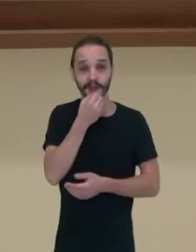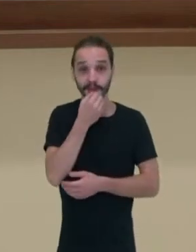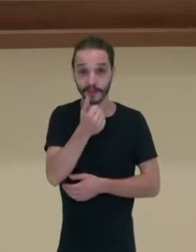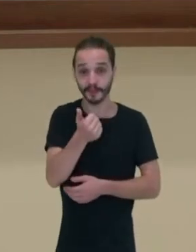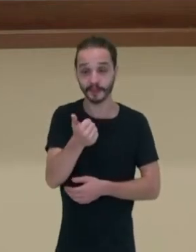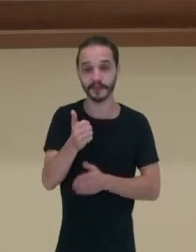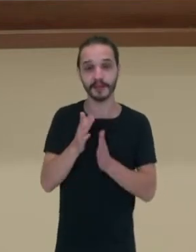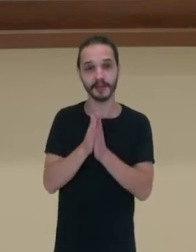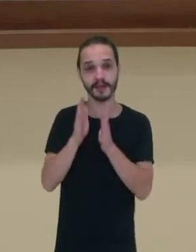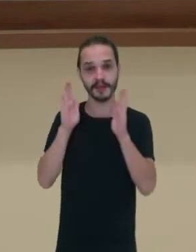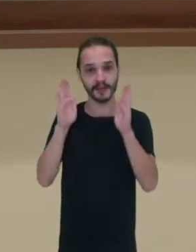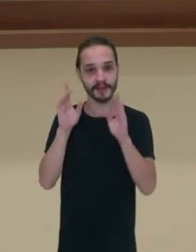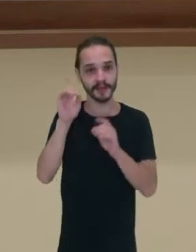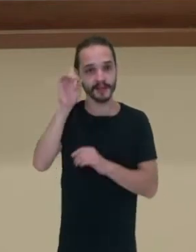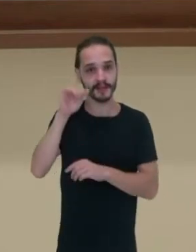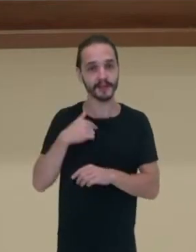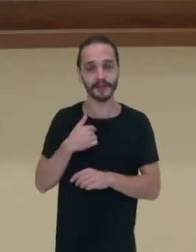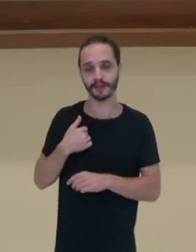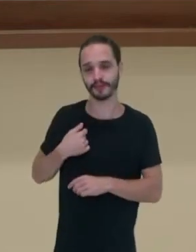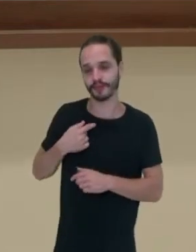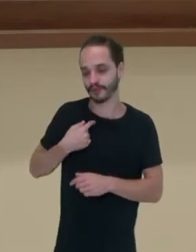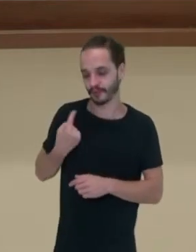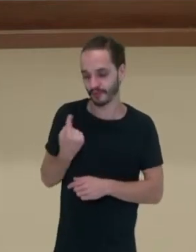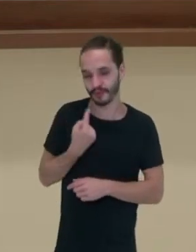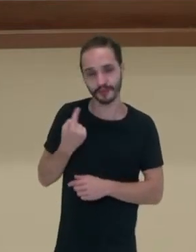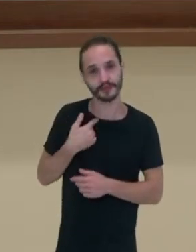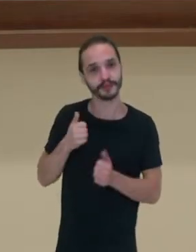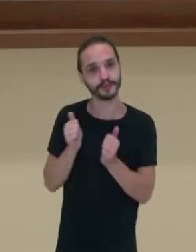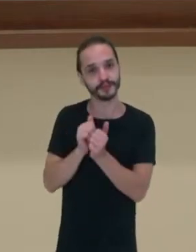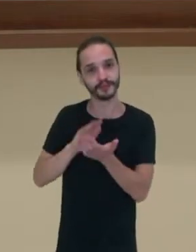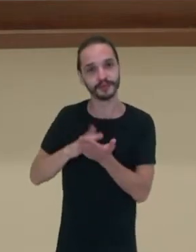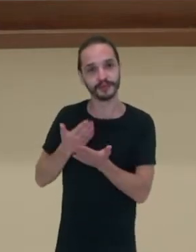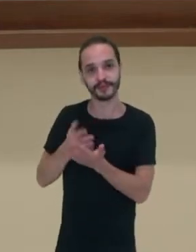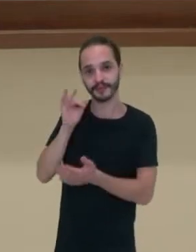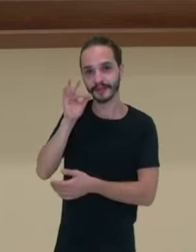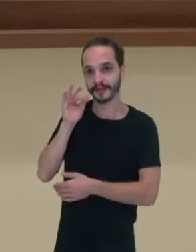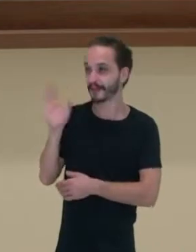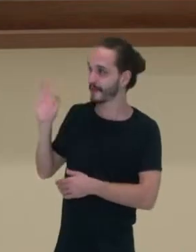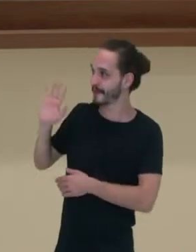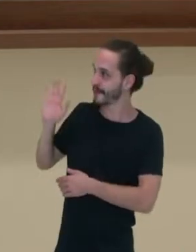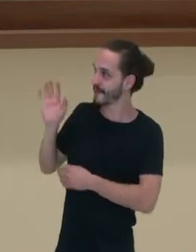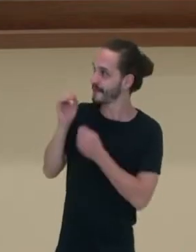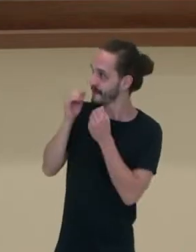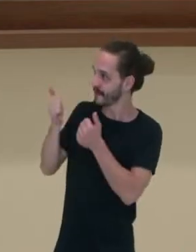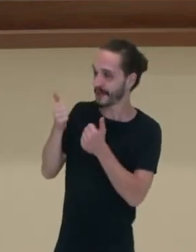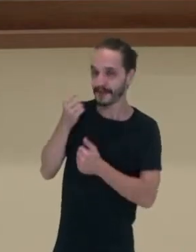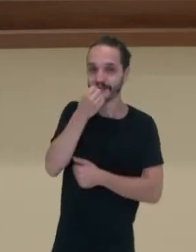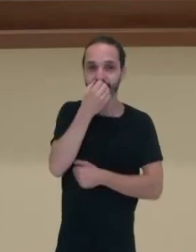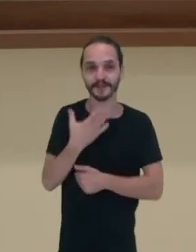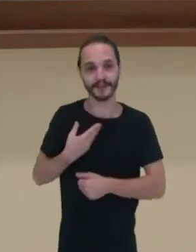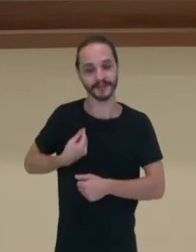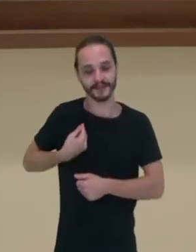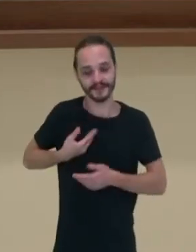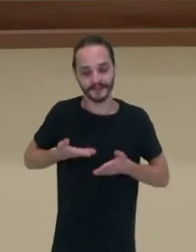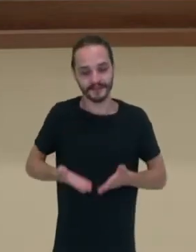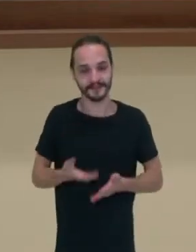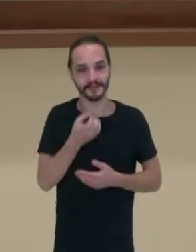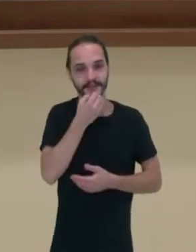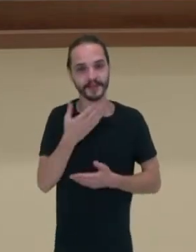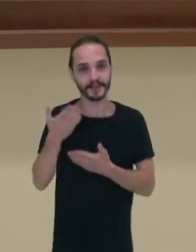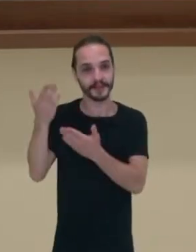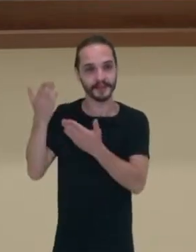E nós não estamos sozinhos, nosso querido intérprete, o Felipe, está conosco. Olá, querido, que bom tê-lo aqui, tá? Seja